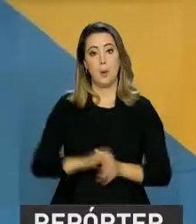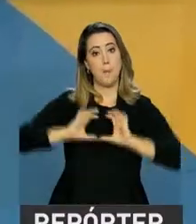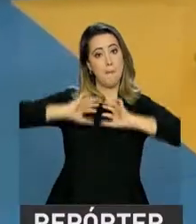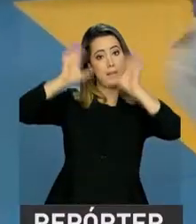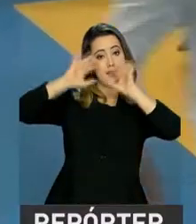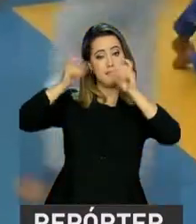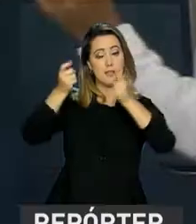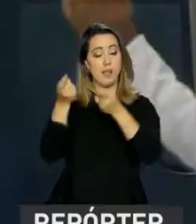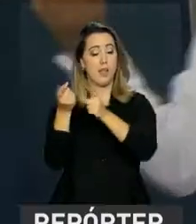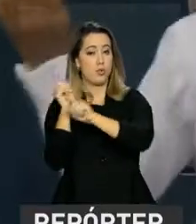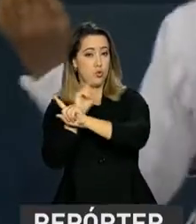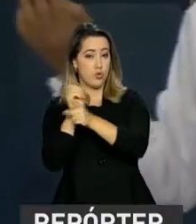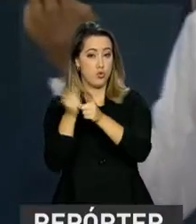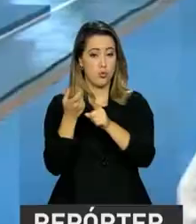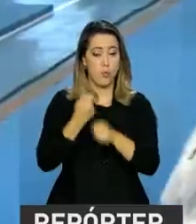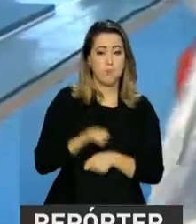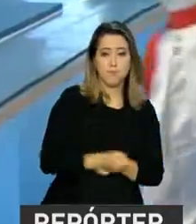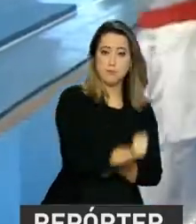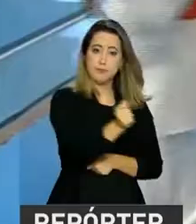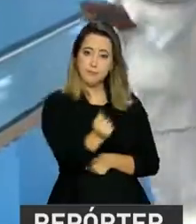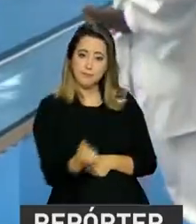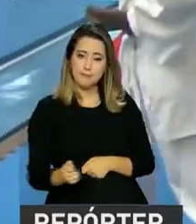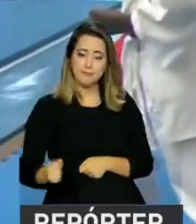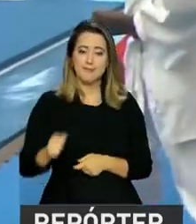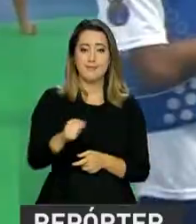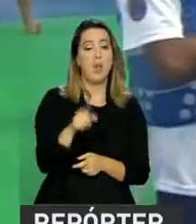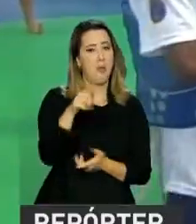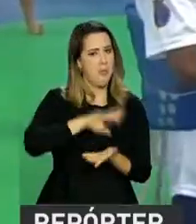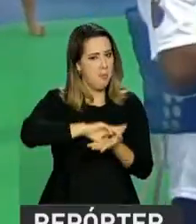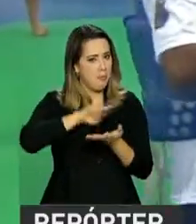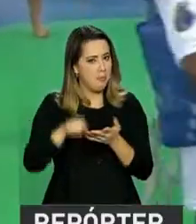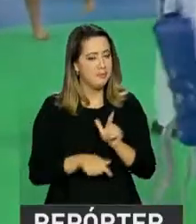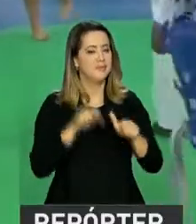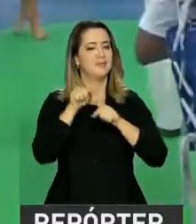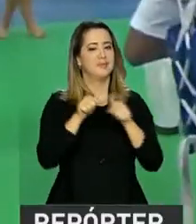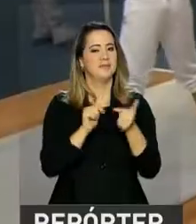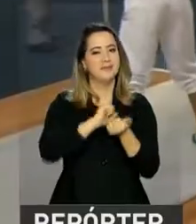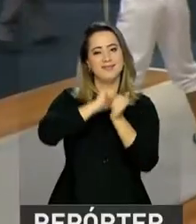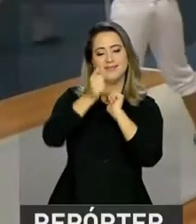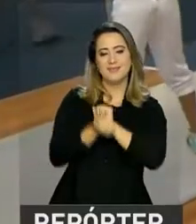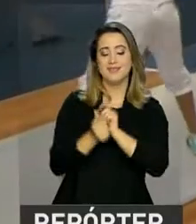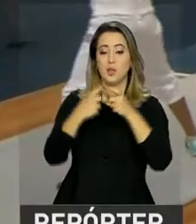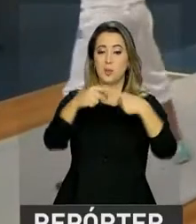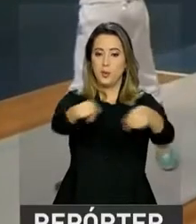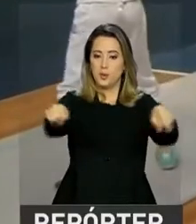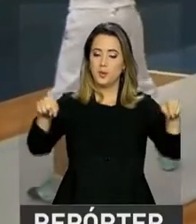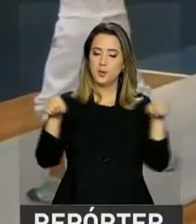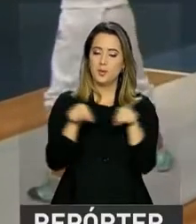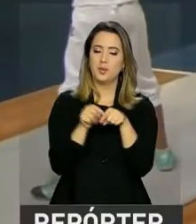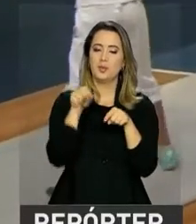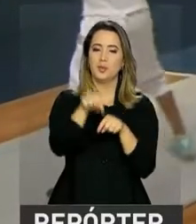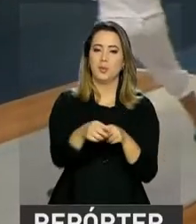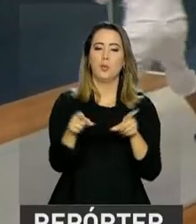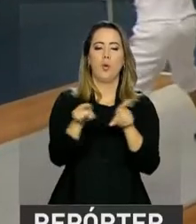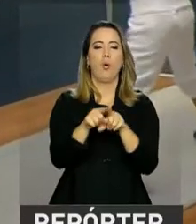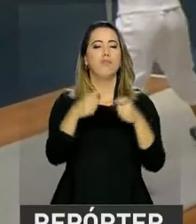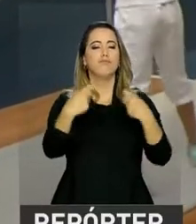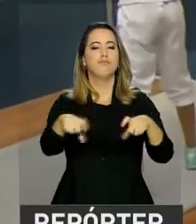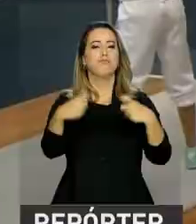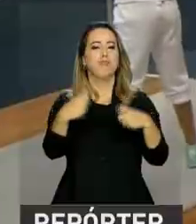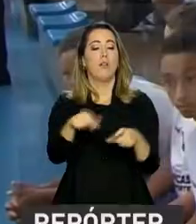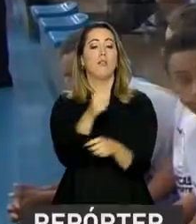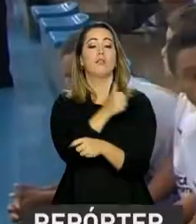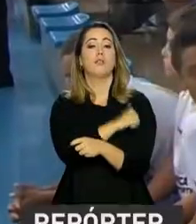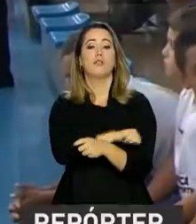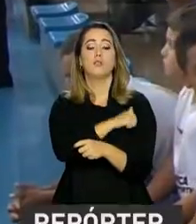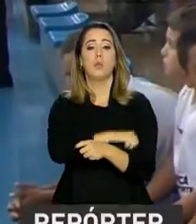Basquete, judô e esgrima. Essas são algumas das atividades praticadas no Centro de Educação Física Almirante Adalberto